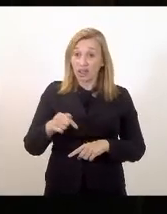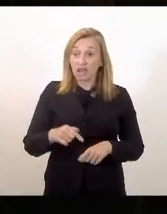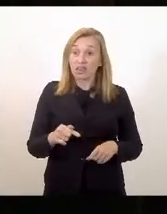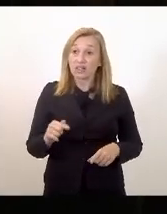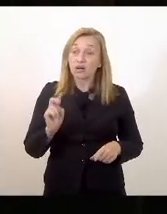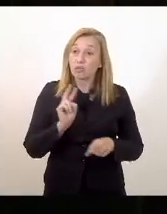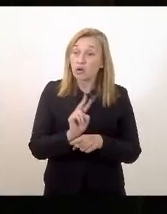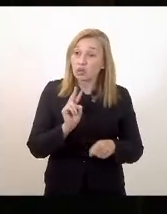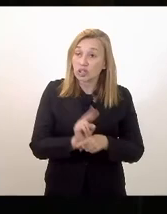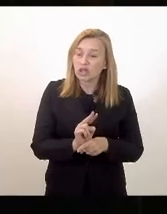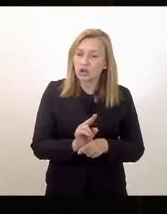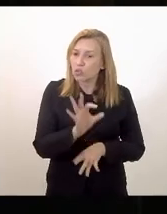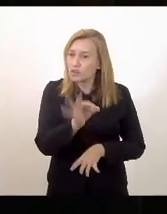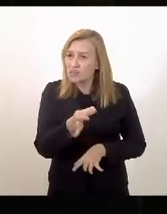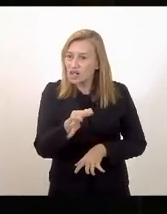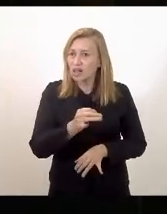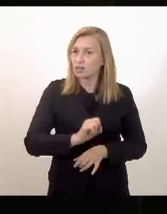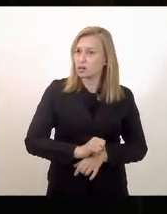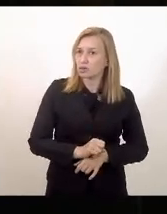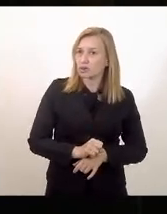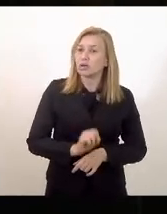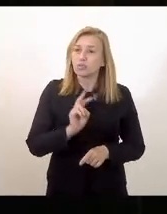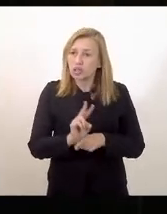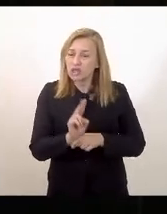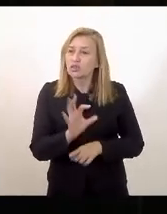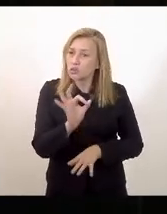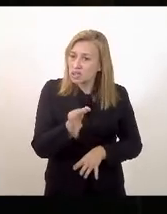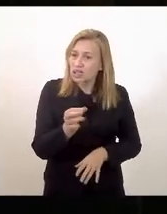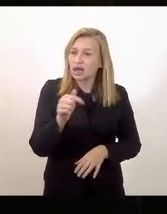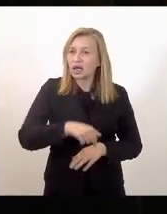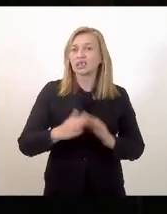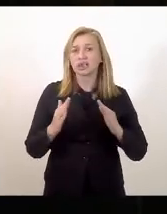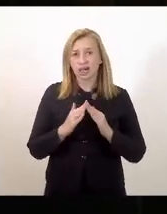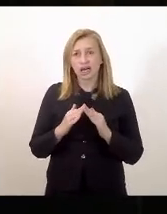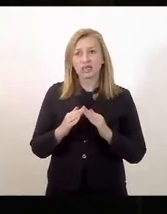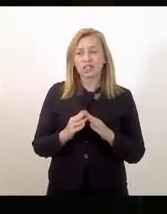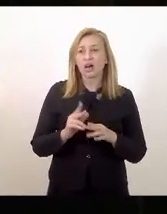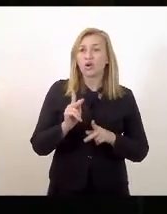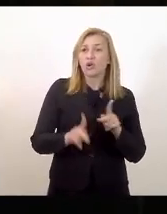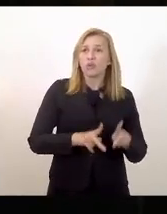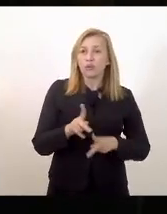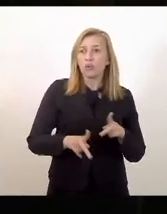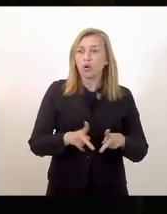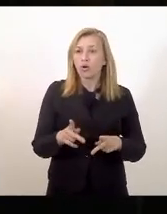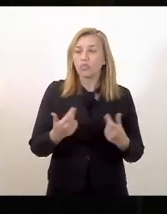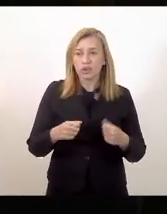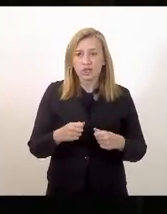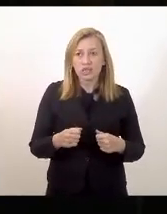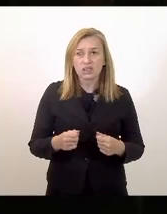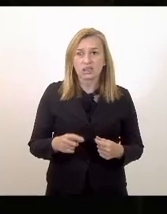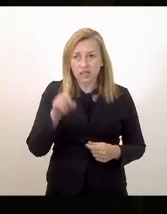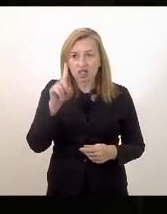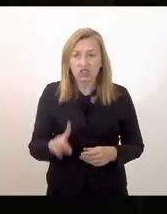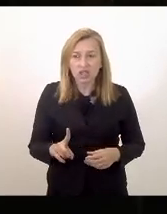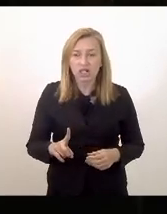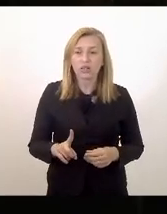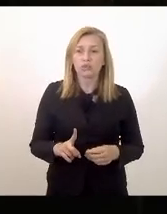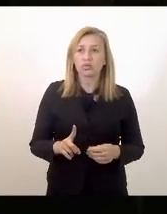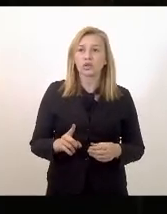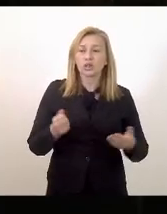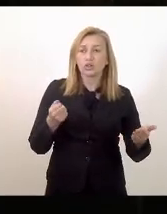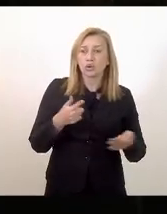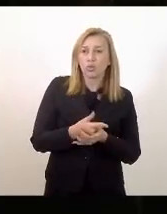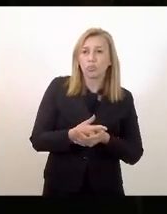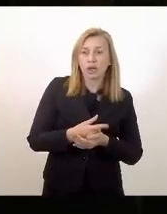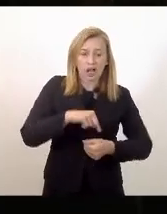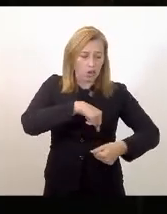defender o óbvio, a gente tem que defender o óbvio aqui nessa casa, que a população tenha que ter condições de comprar o gás de cozinha. A